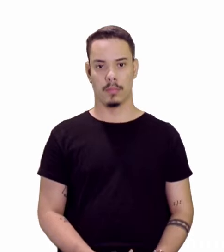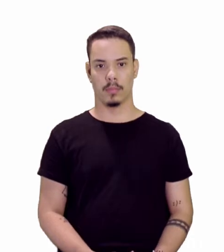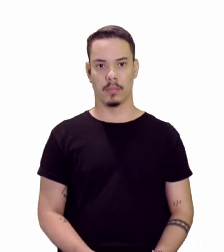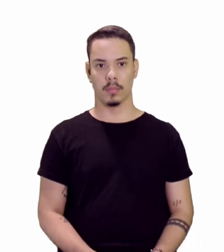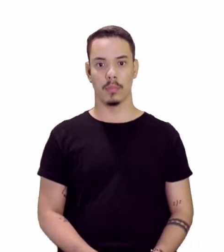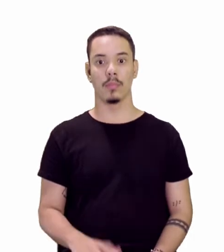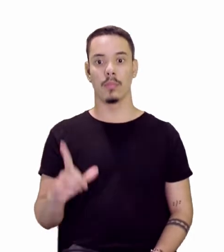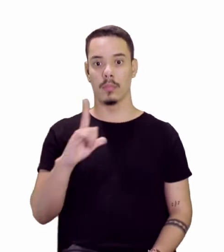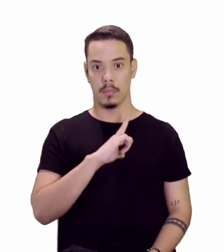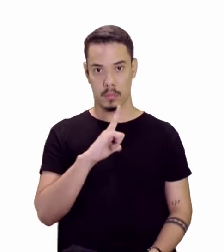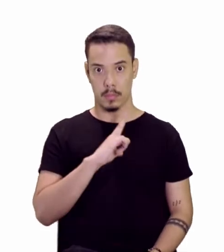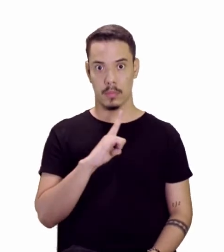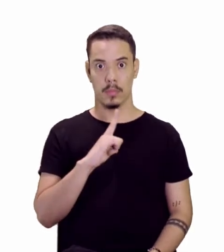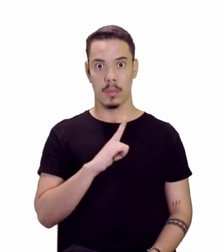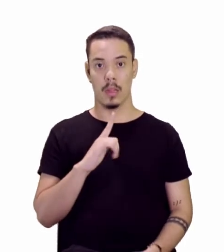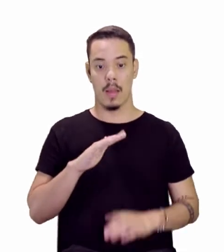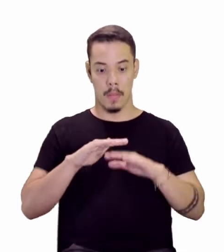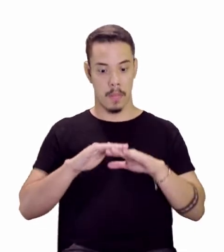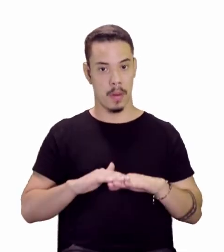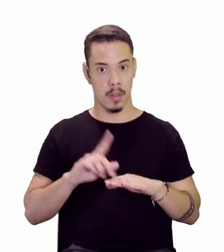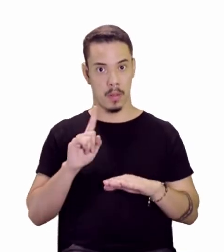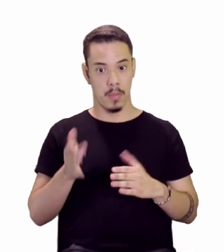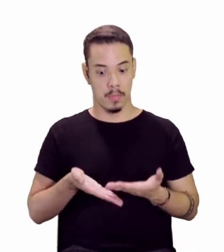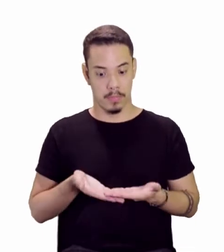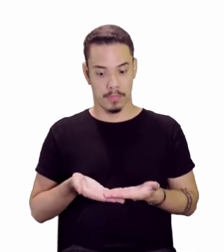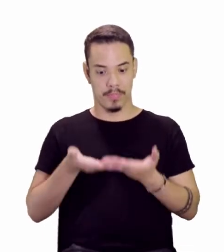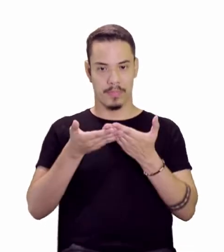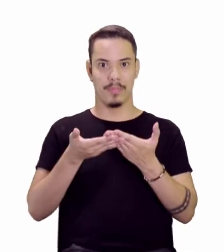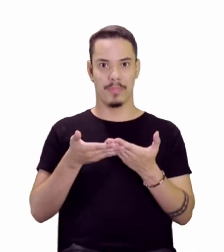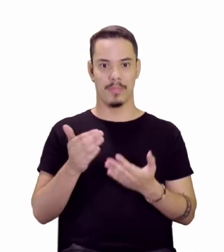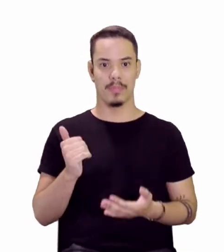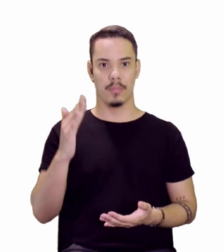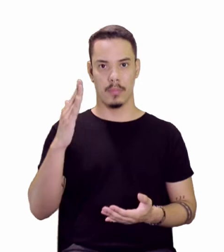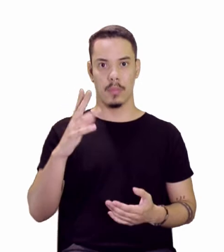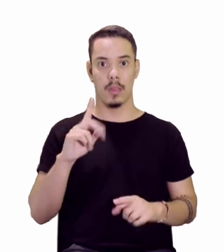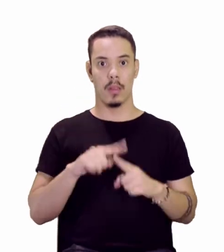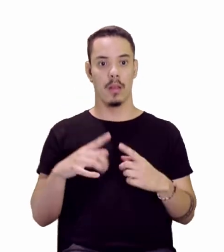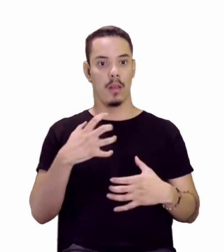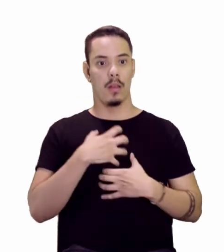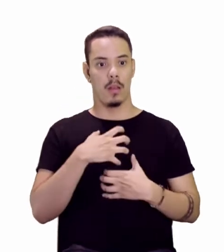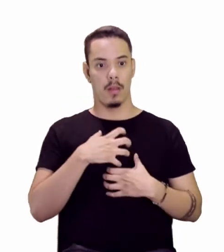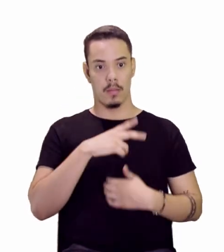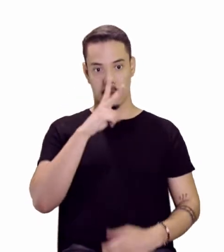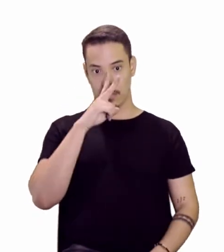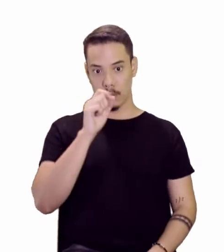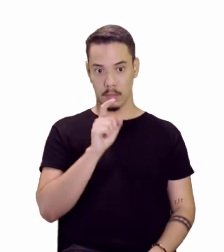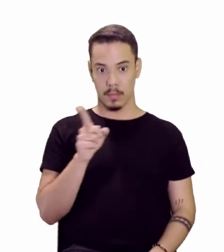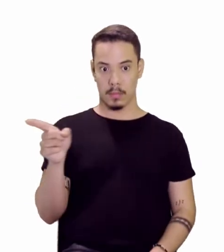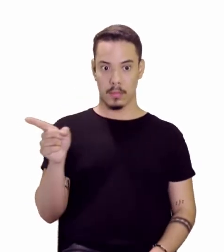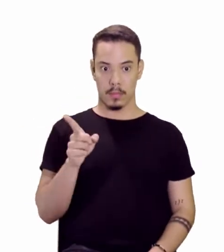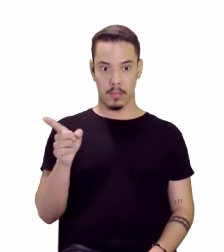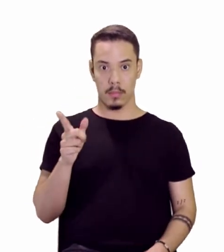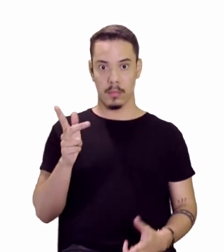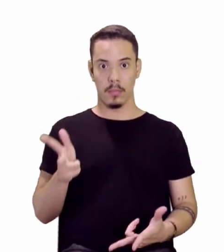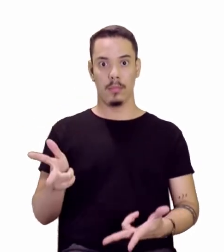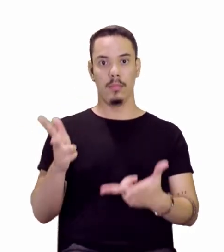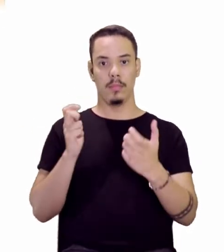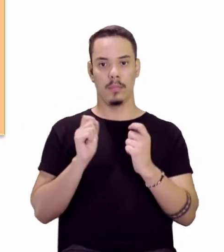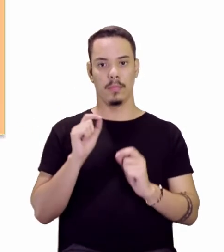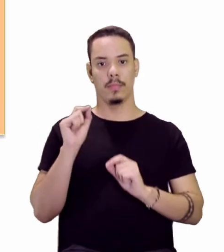pressão para cima, certo? Que tá aqui na força, né? Desce mesmo o sentido da força aqui. E aqui a gente vê que essa pressão, ó,